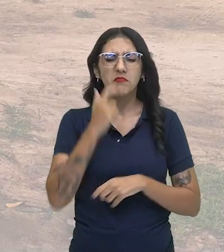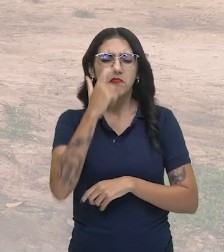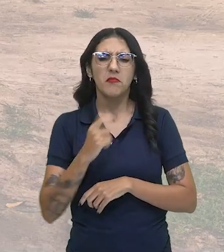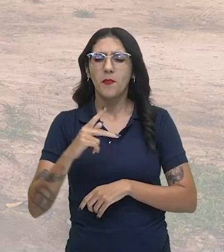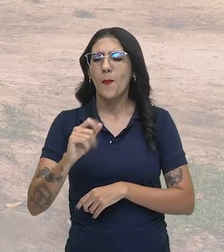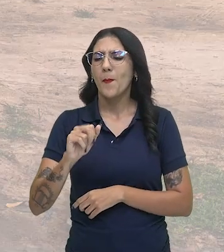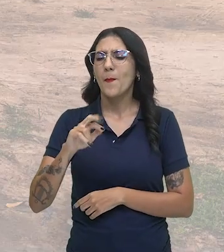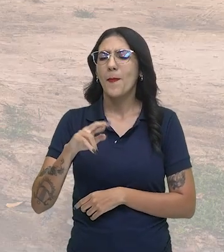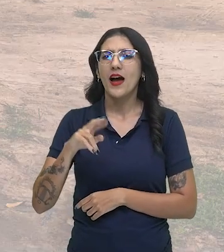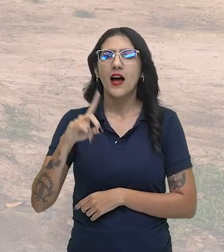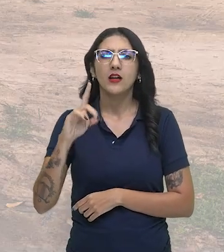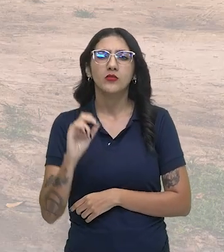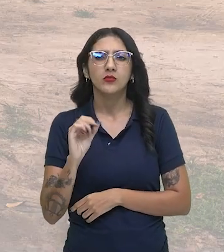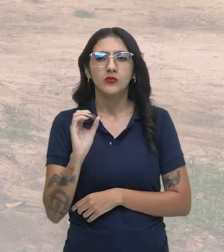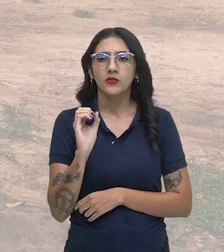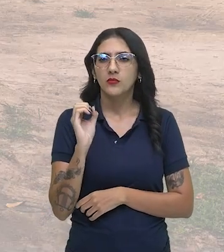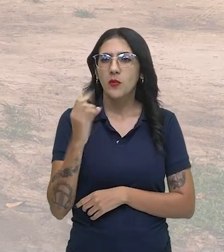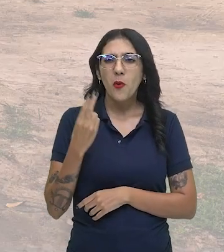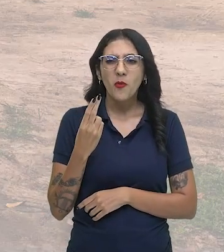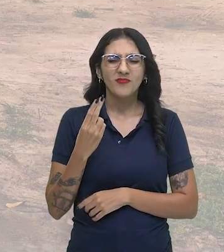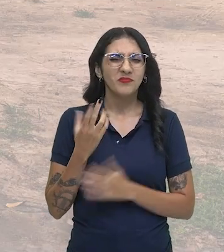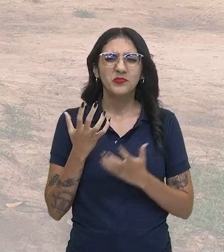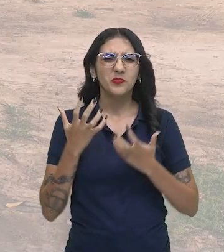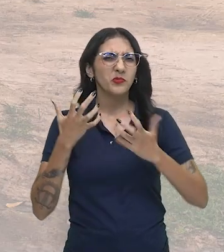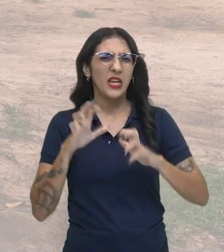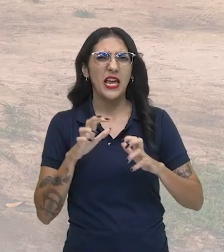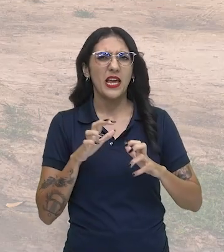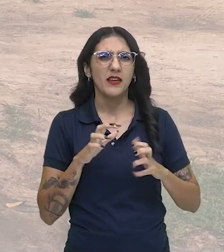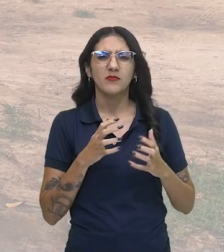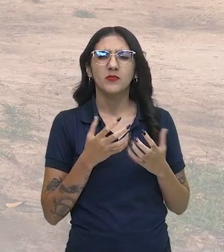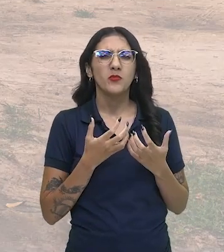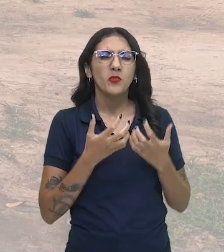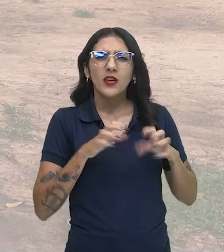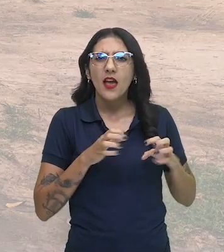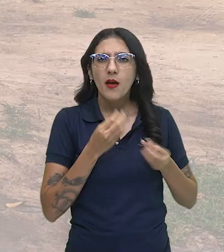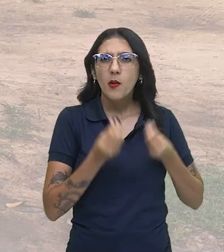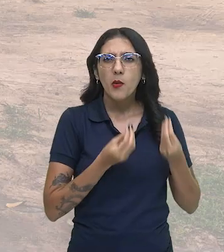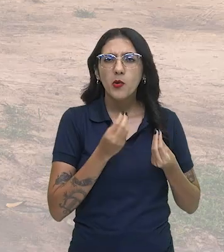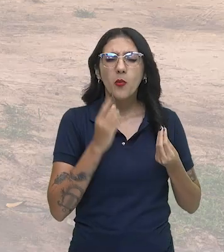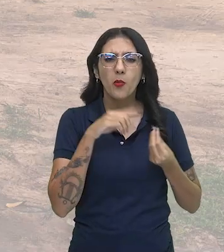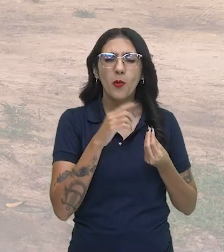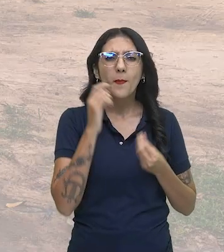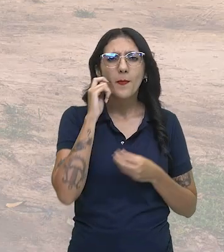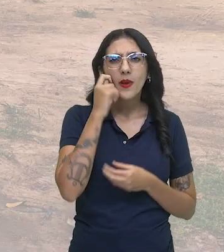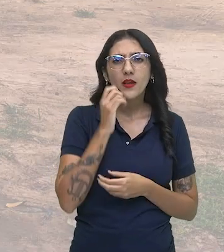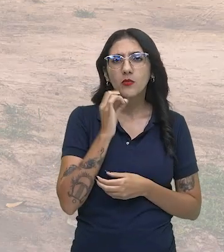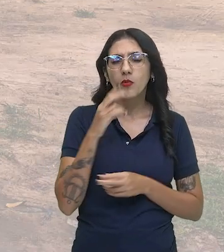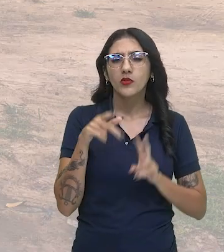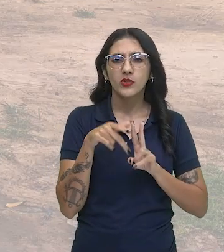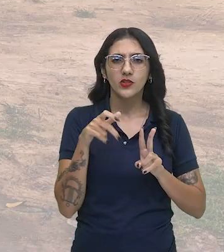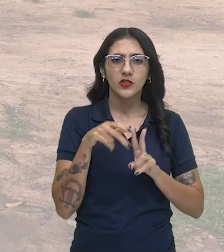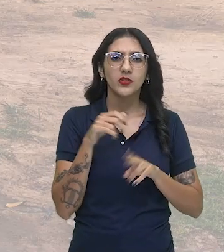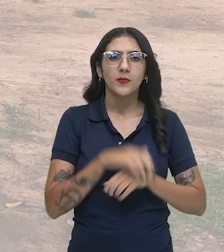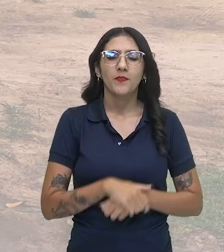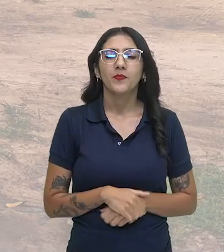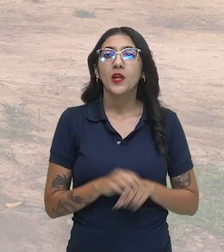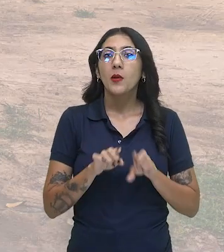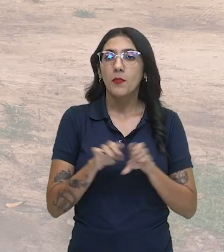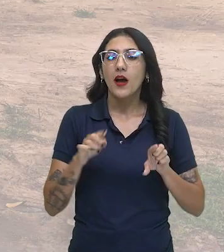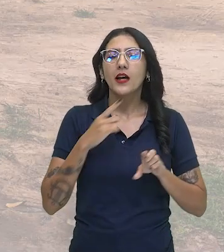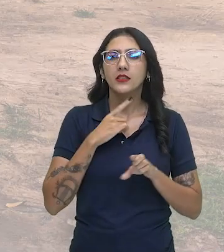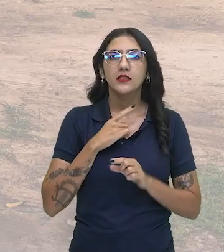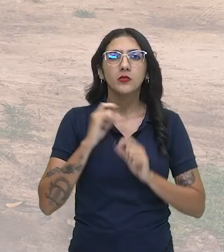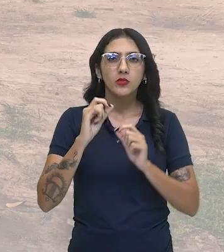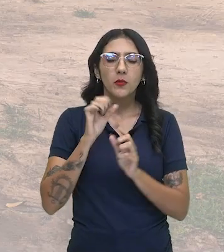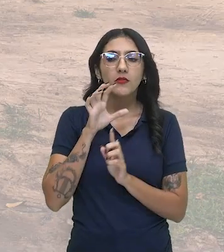ou que é indígena. Exatamente isso. É um grande problema. Mas, mestre, fale um pouquinho para nós dessa classificação. Vamos dar uma olhada, então, tem ao longo do tempo. Tem ao longo do tempo aí?